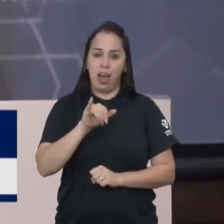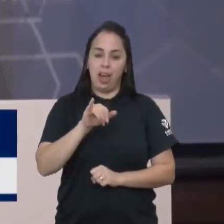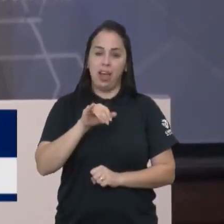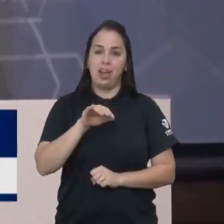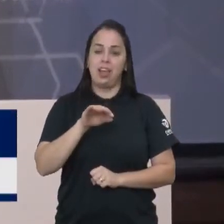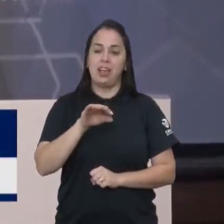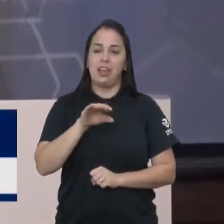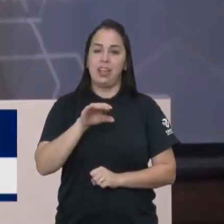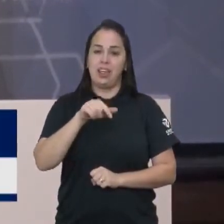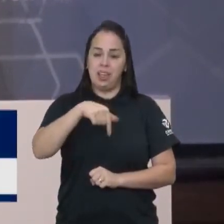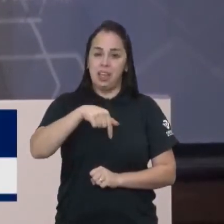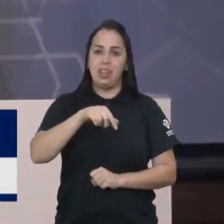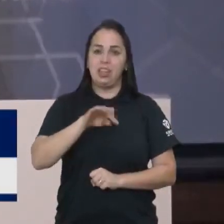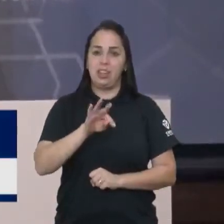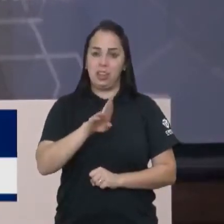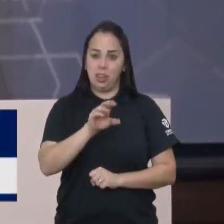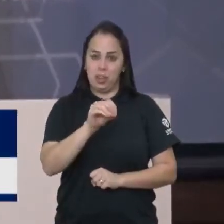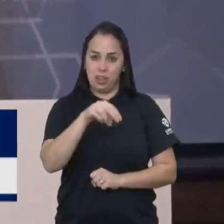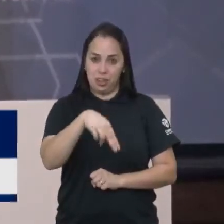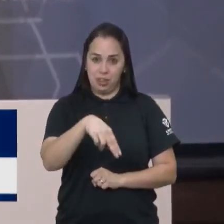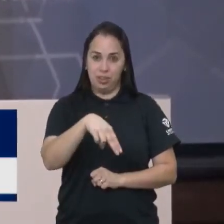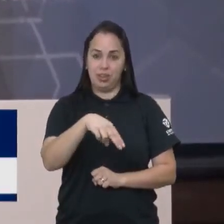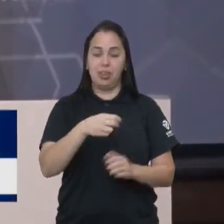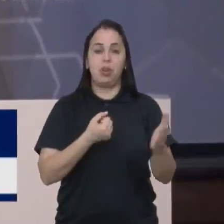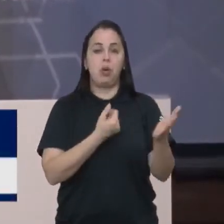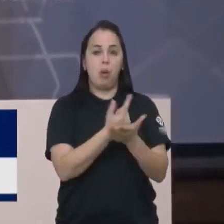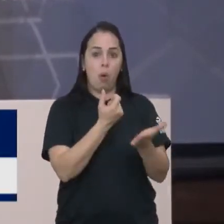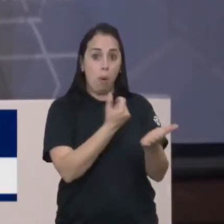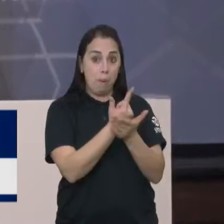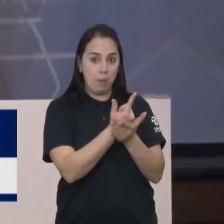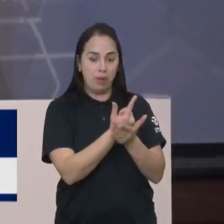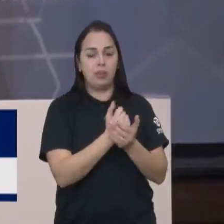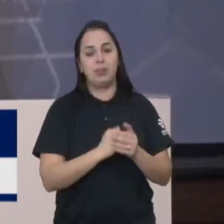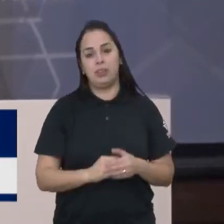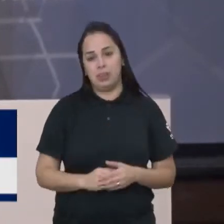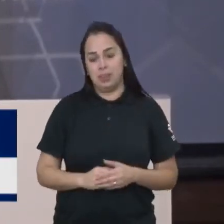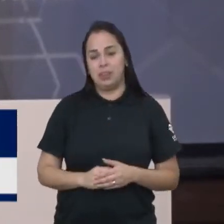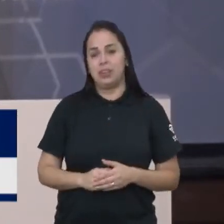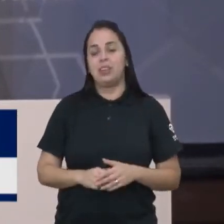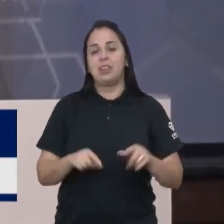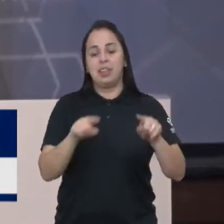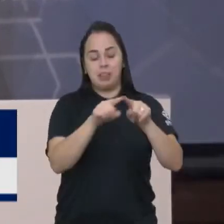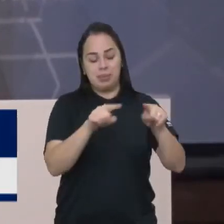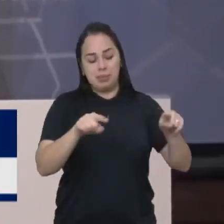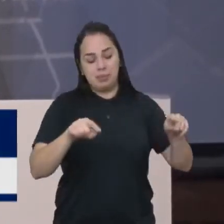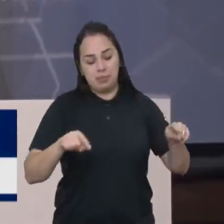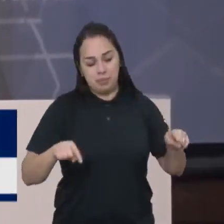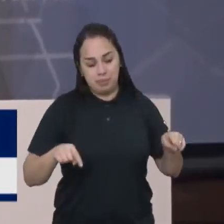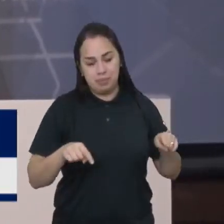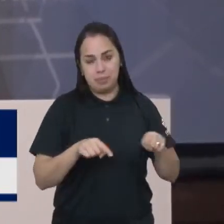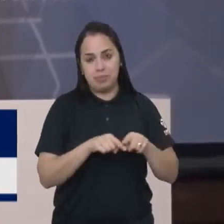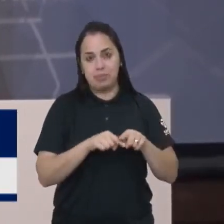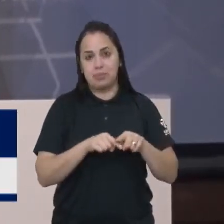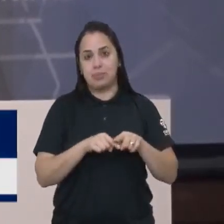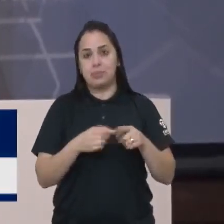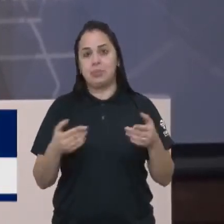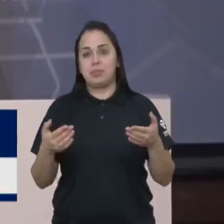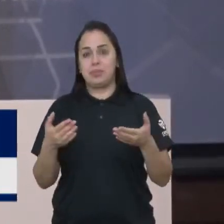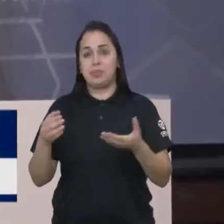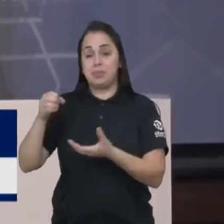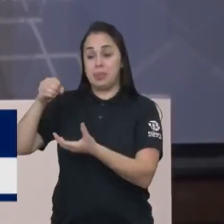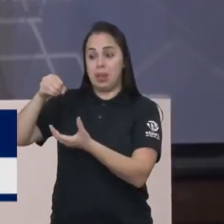hoje também atinge cerca de 1 milhão de metros quadrados, com as áreas acrescidas pela Urban, sob